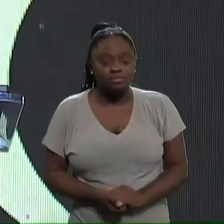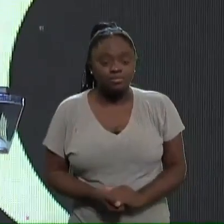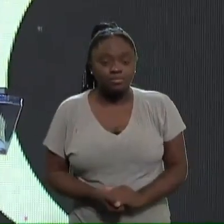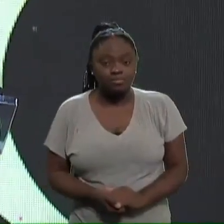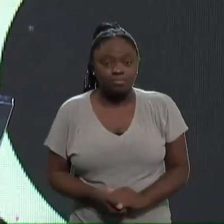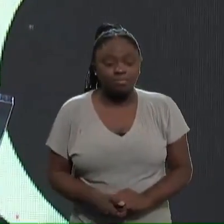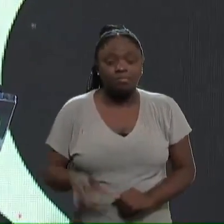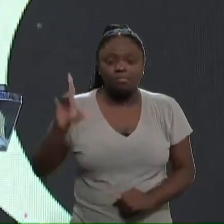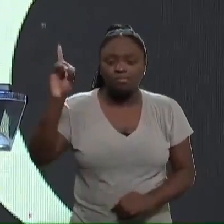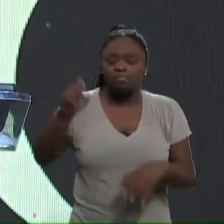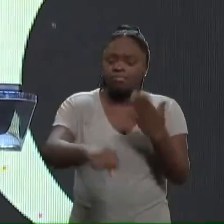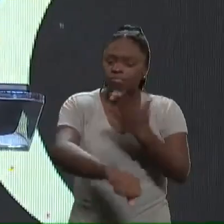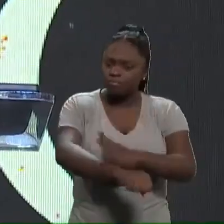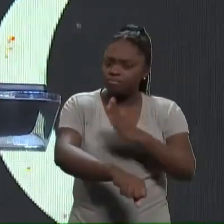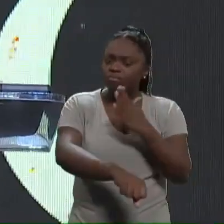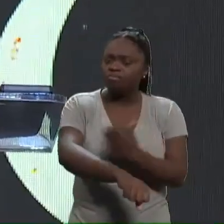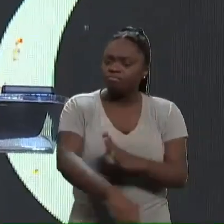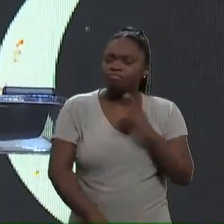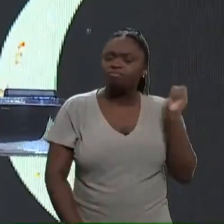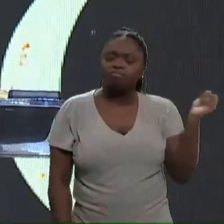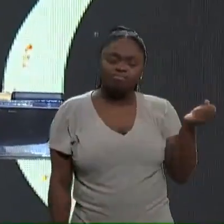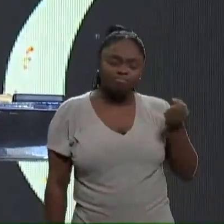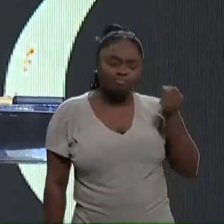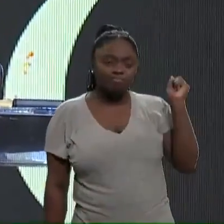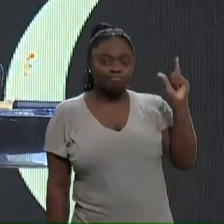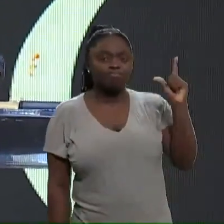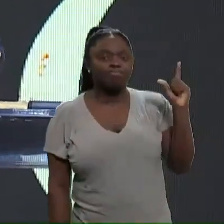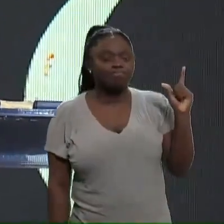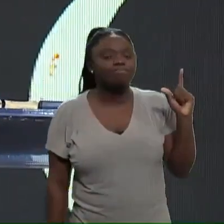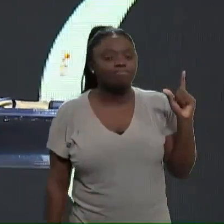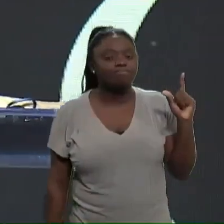Deus está treinando Davi.